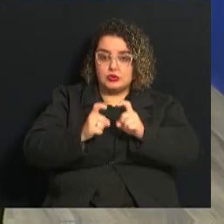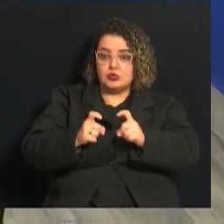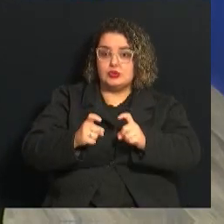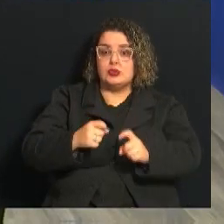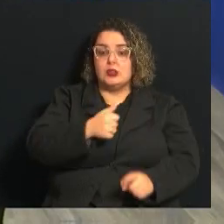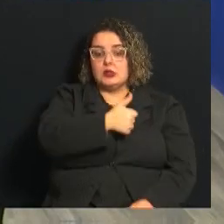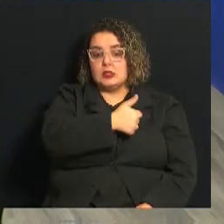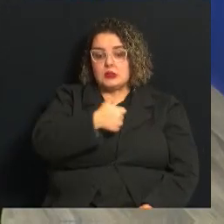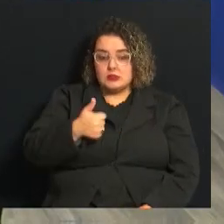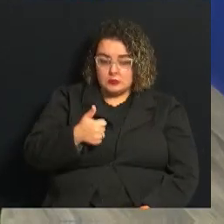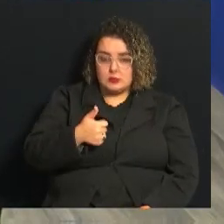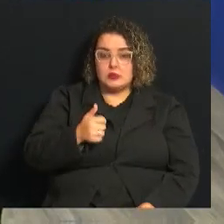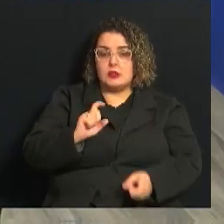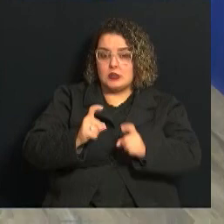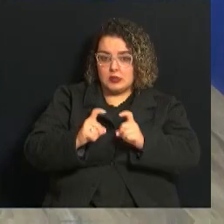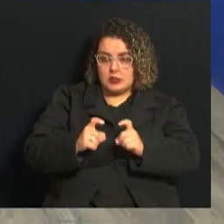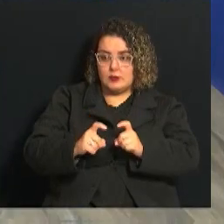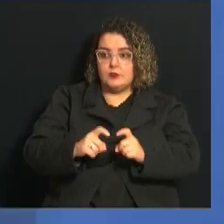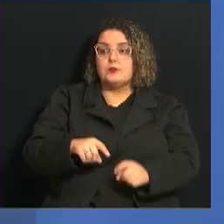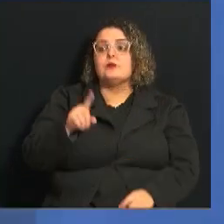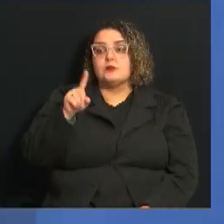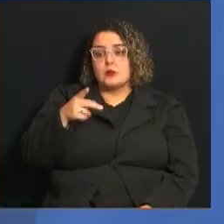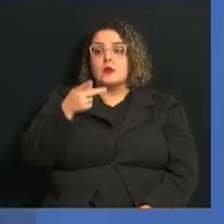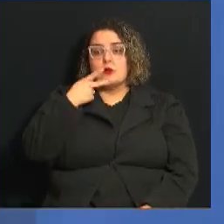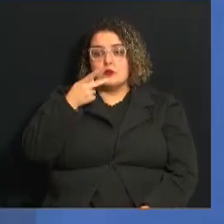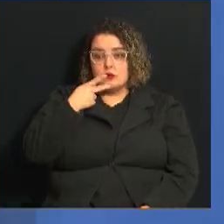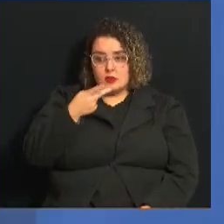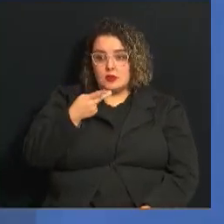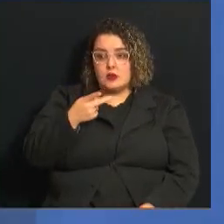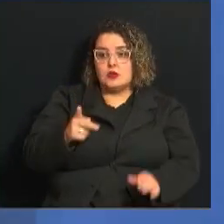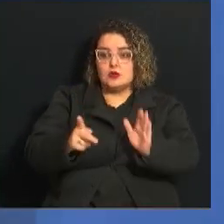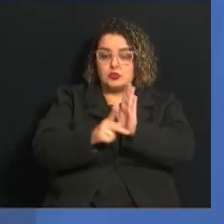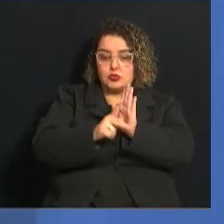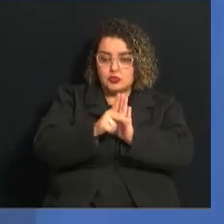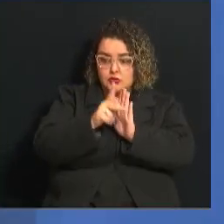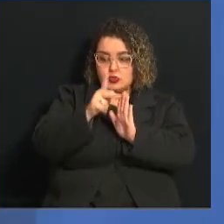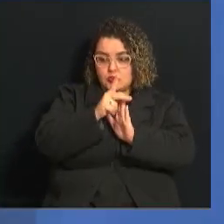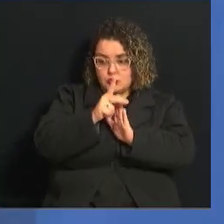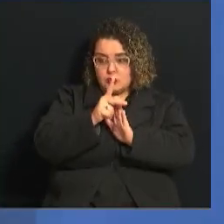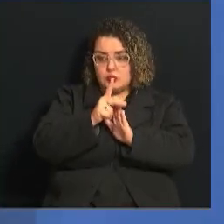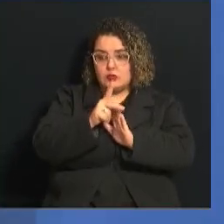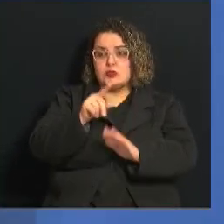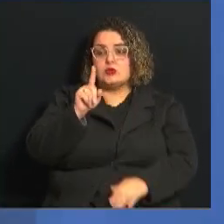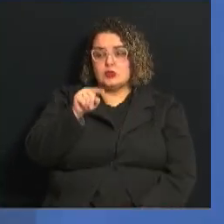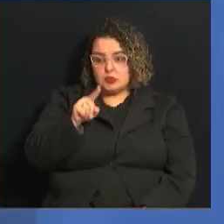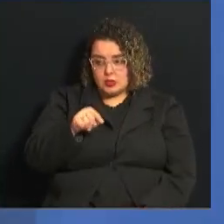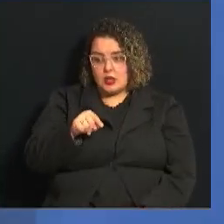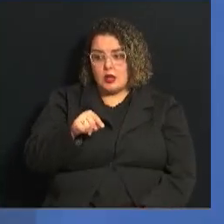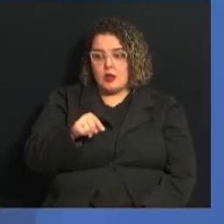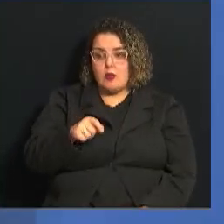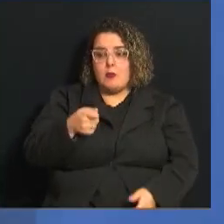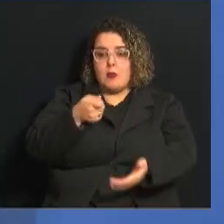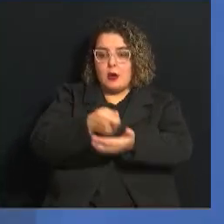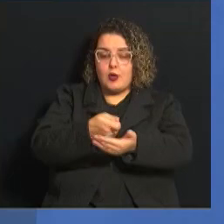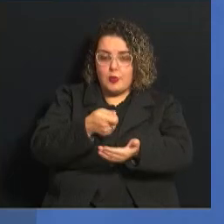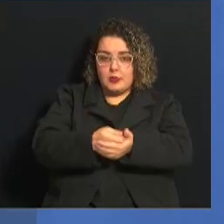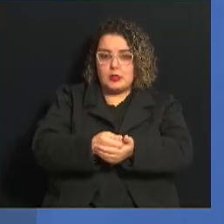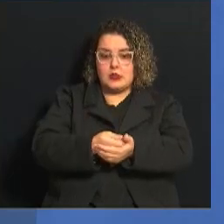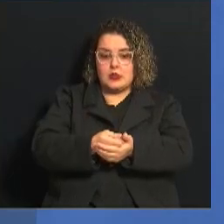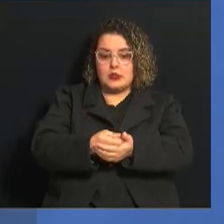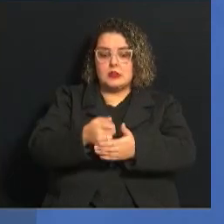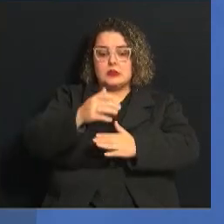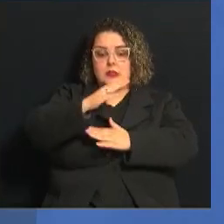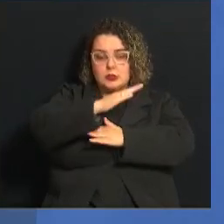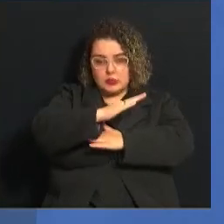11ª aí a gente vai falar justamente juntos projetos esse que é uma obrigação da Câmara Municipal de